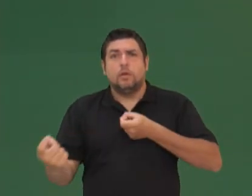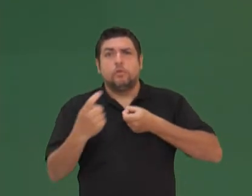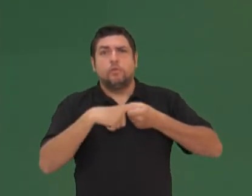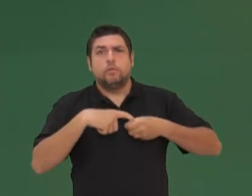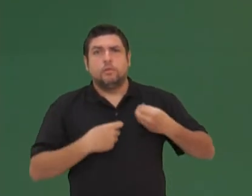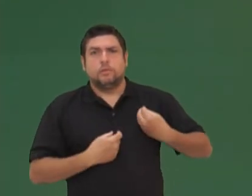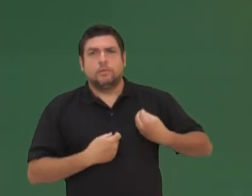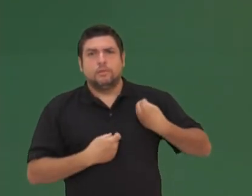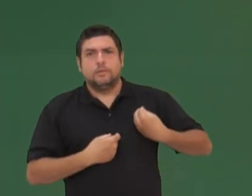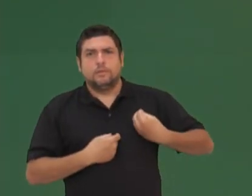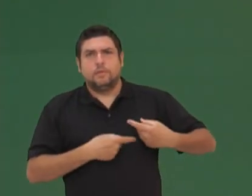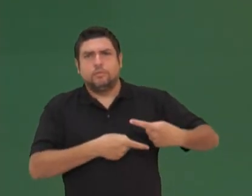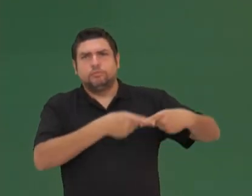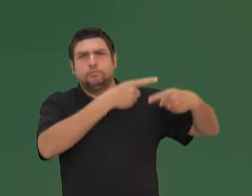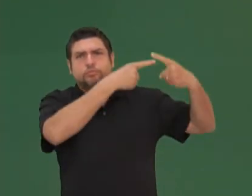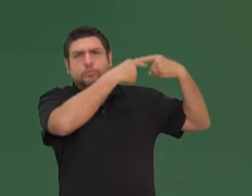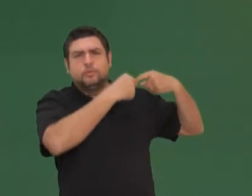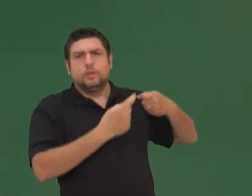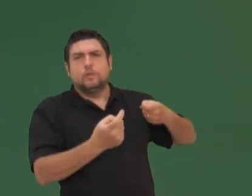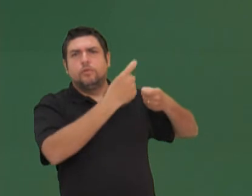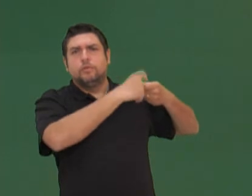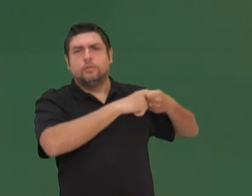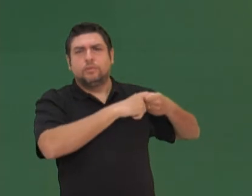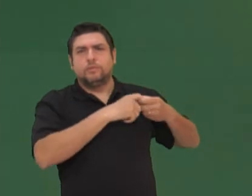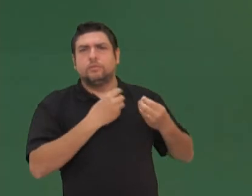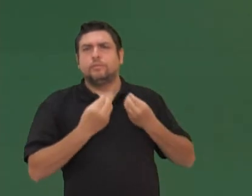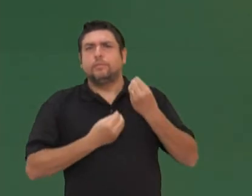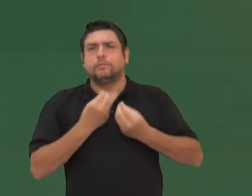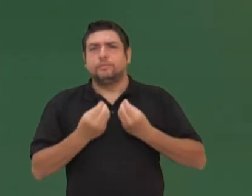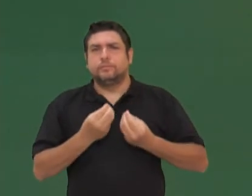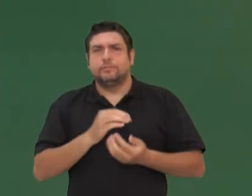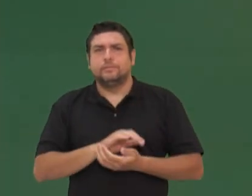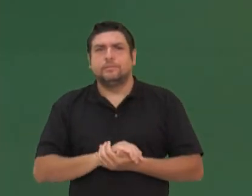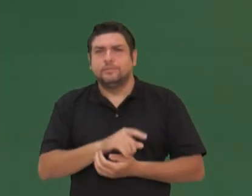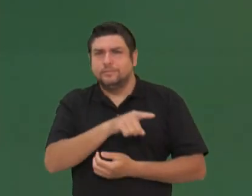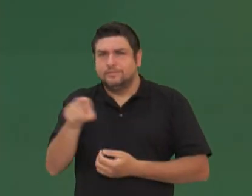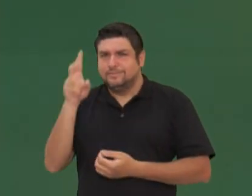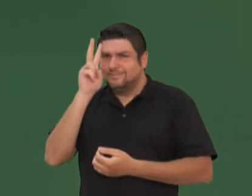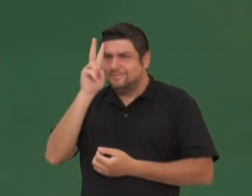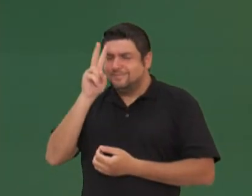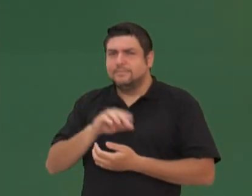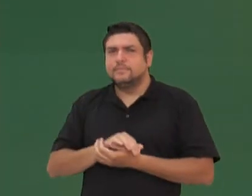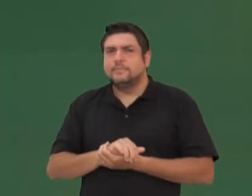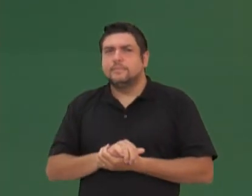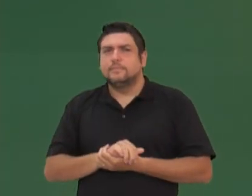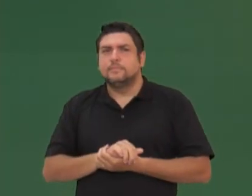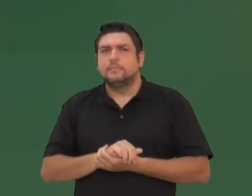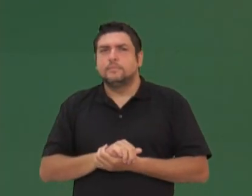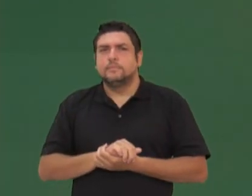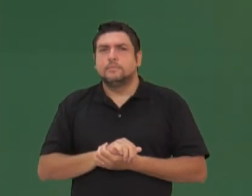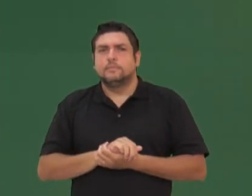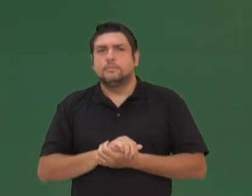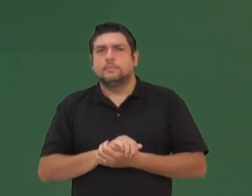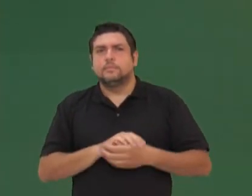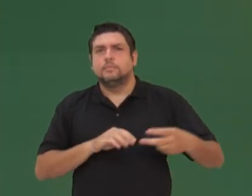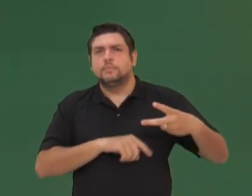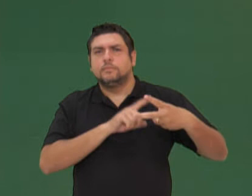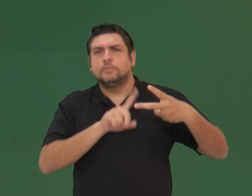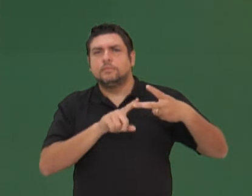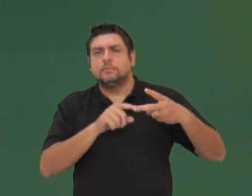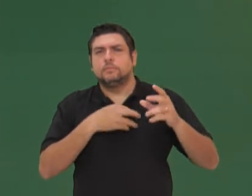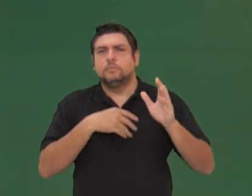faríamos se nós voltássemos ao passado? Os acordais? E el texto de Gloria Quirinos, la peruana que